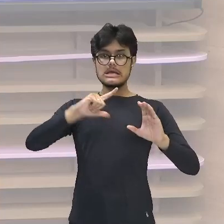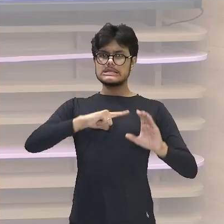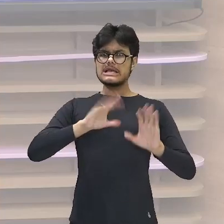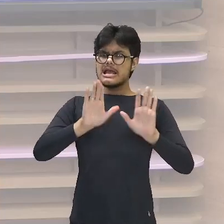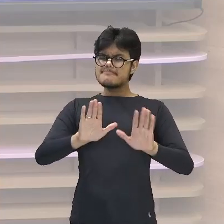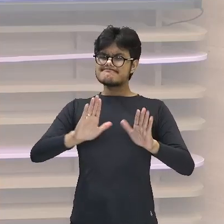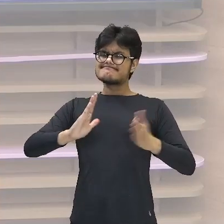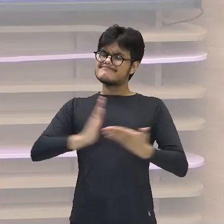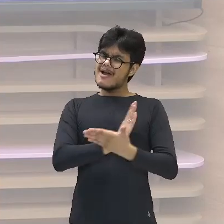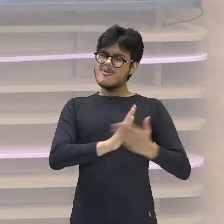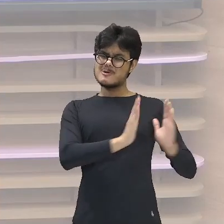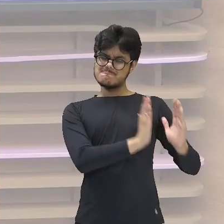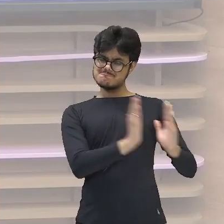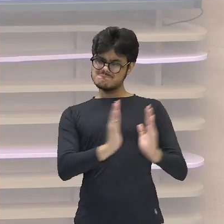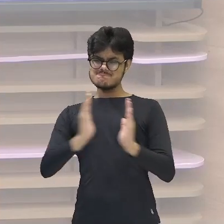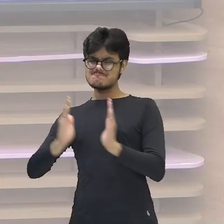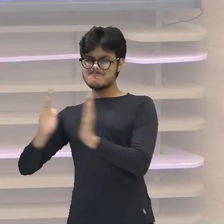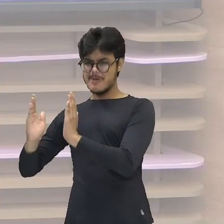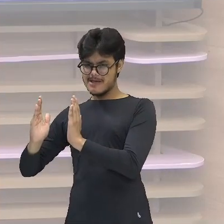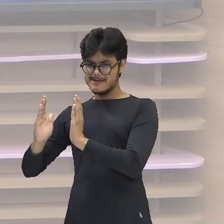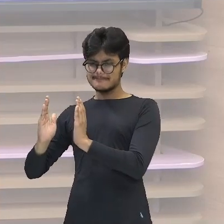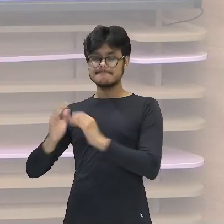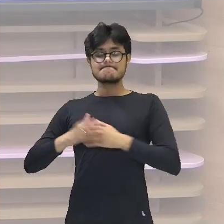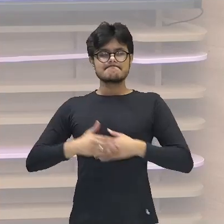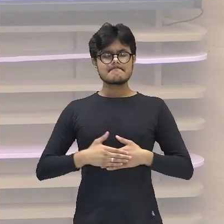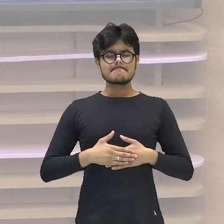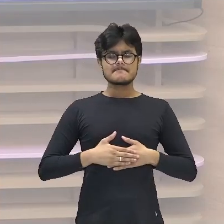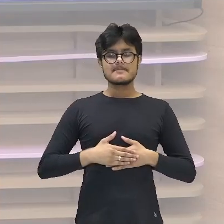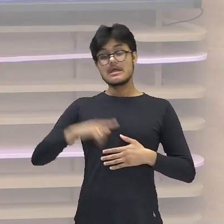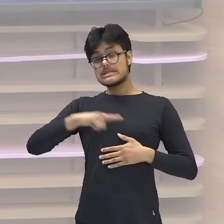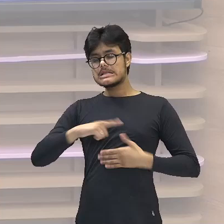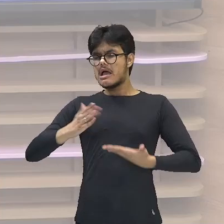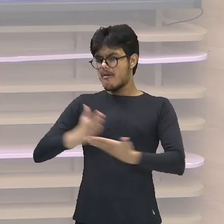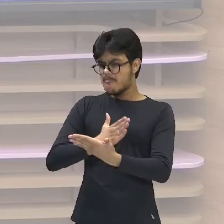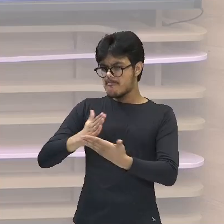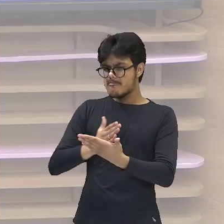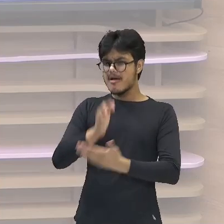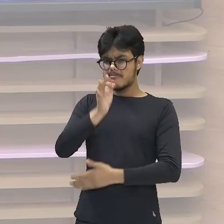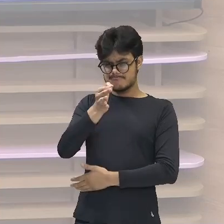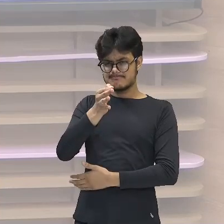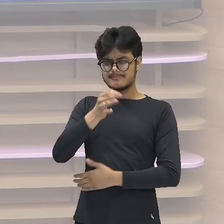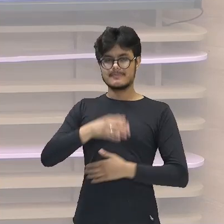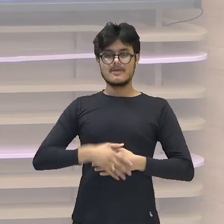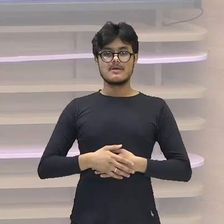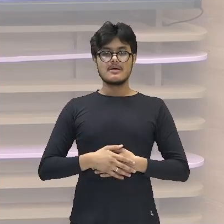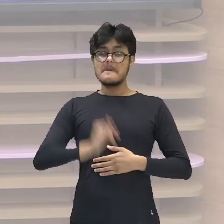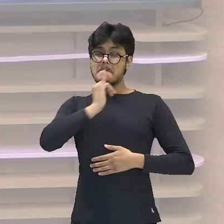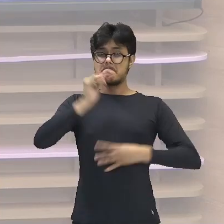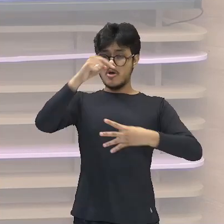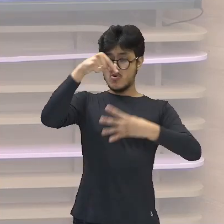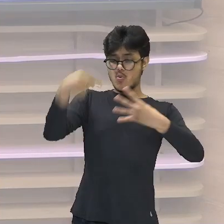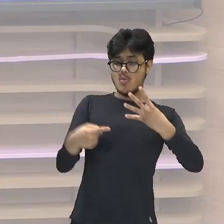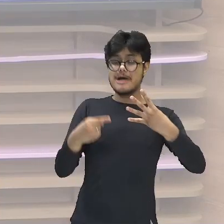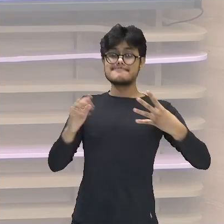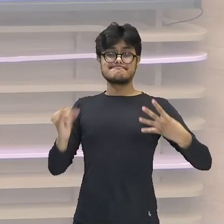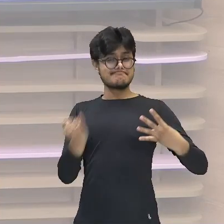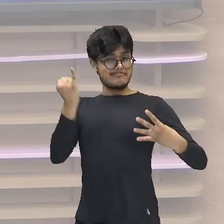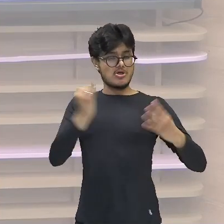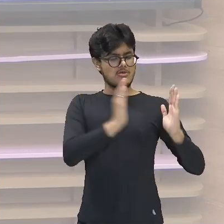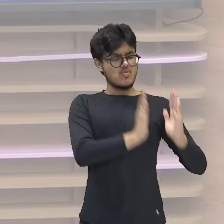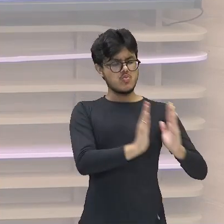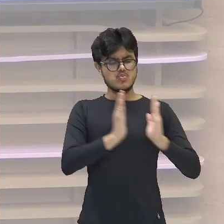diversas fases, diversas etapas. E aí nós temos nós temos 4 fases principais aí